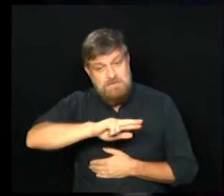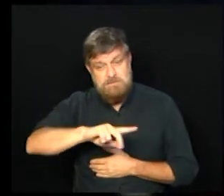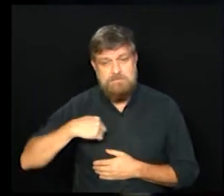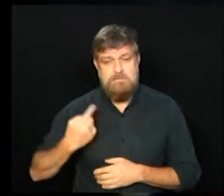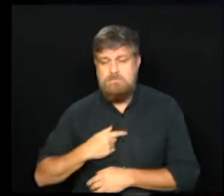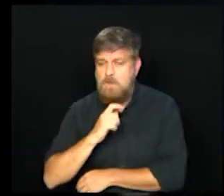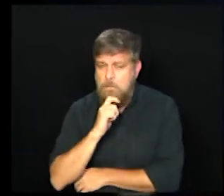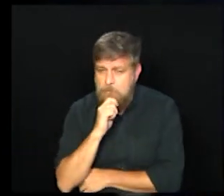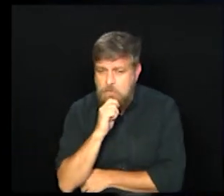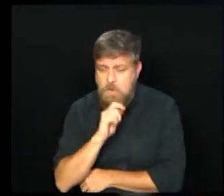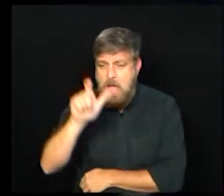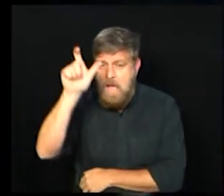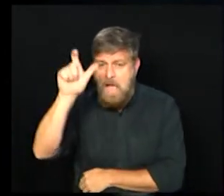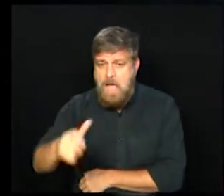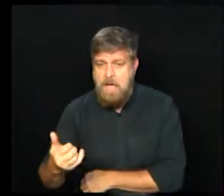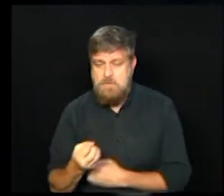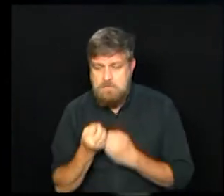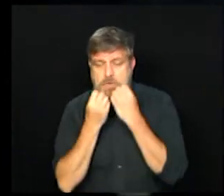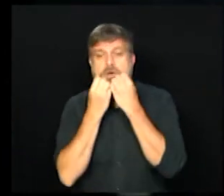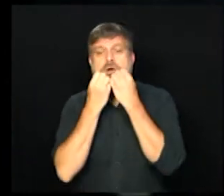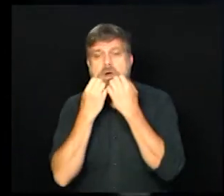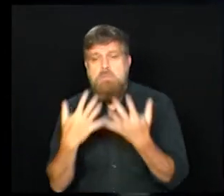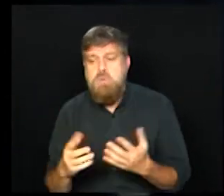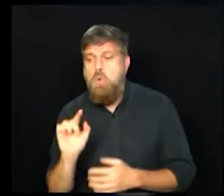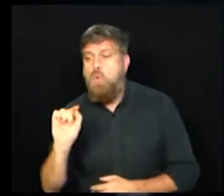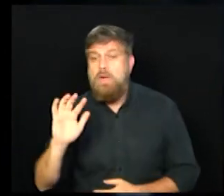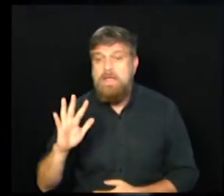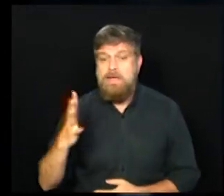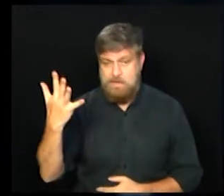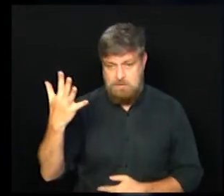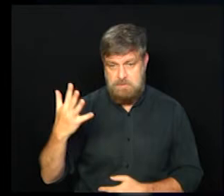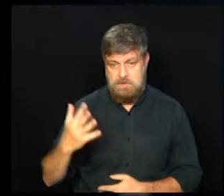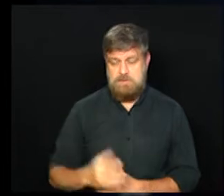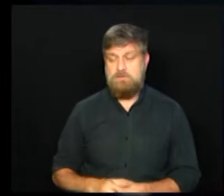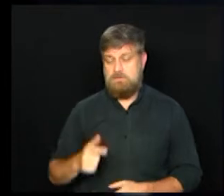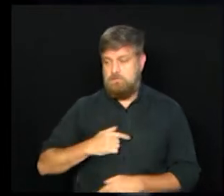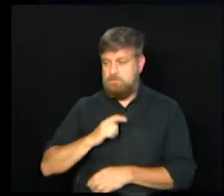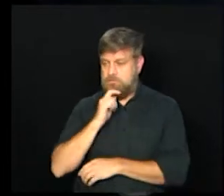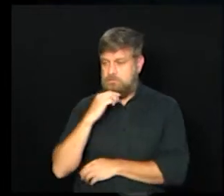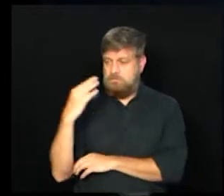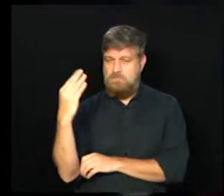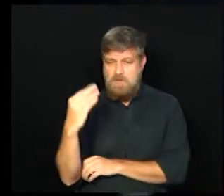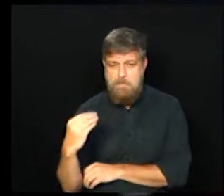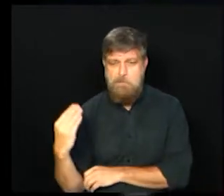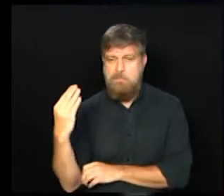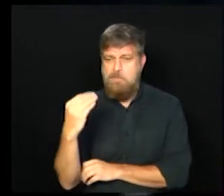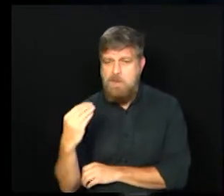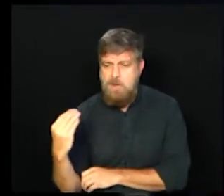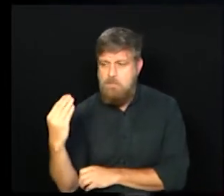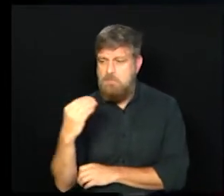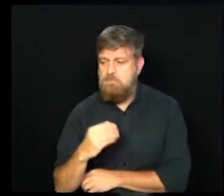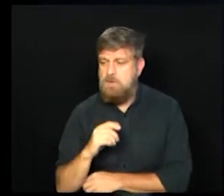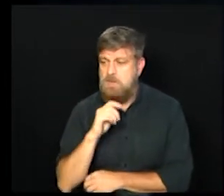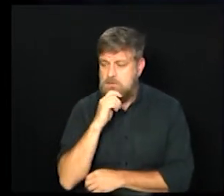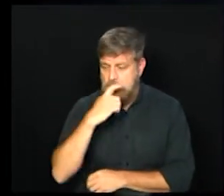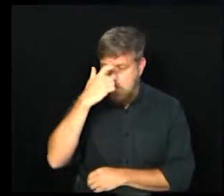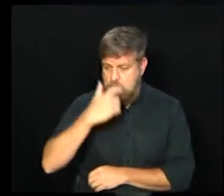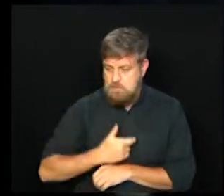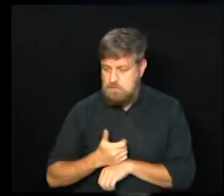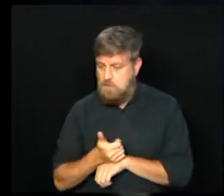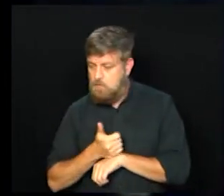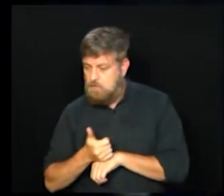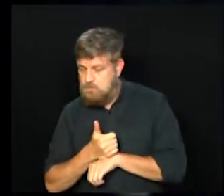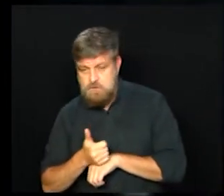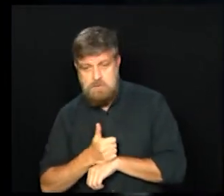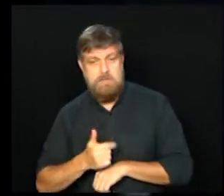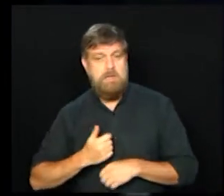um relato do que de fato acontece em quatro paredes. E aí essa escuta, ela perpassa por todos os ambientes, seja no